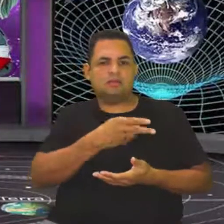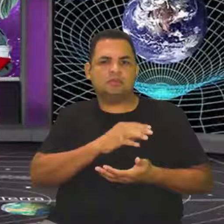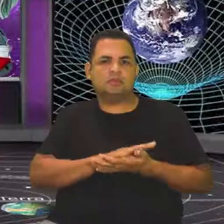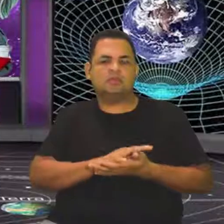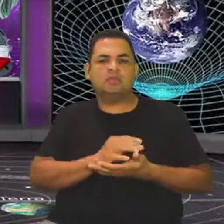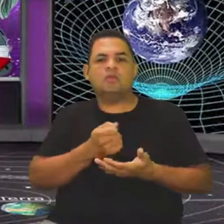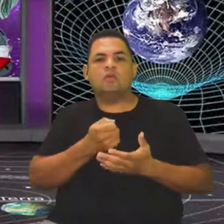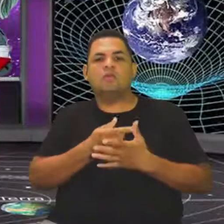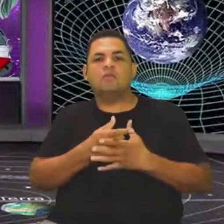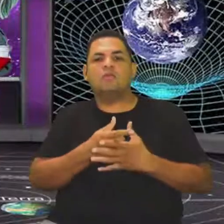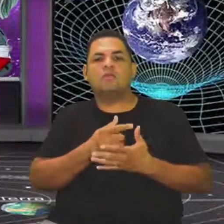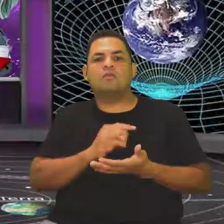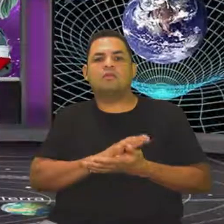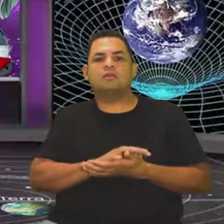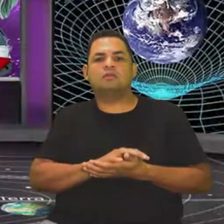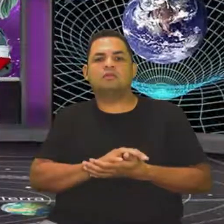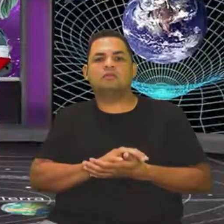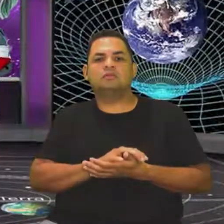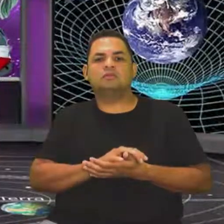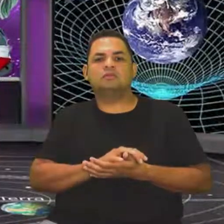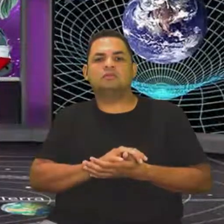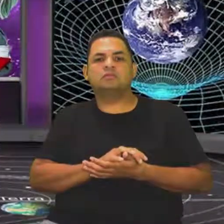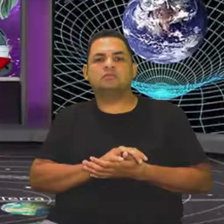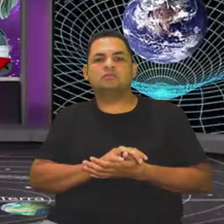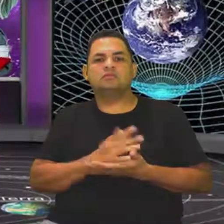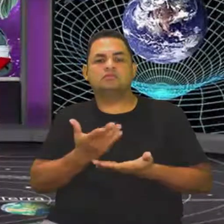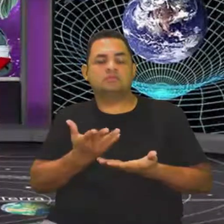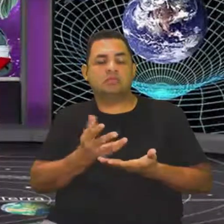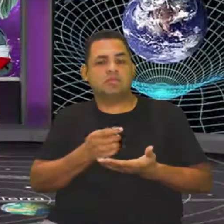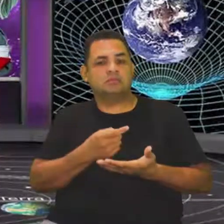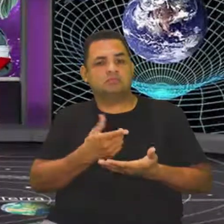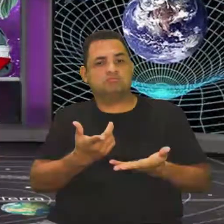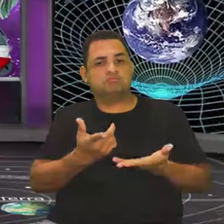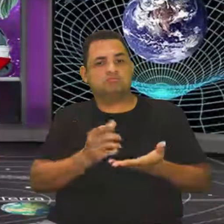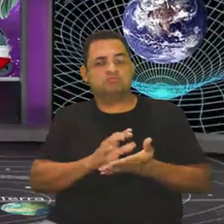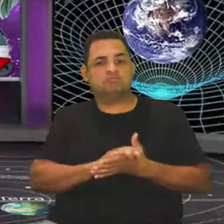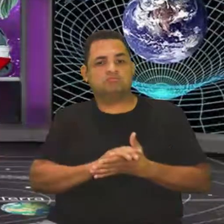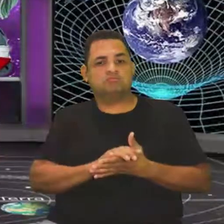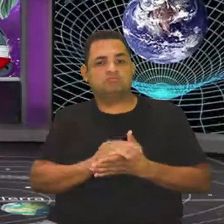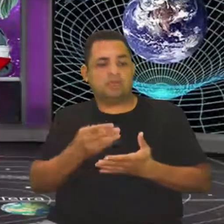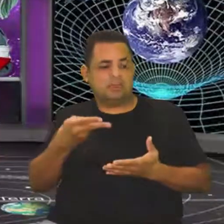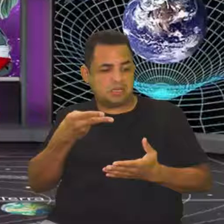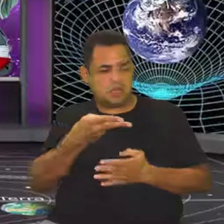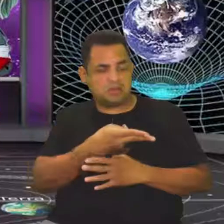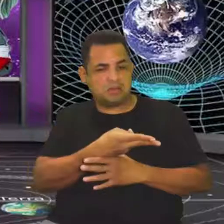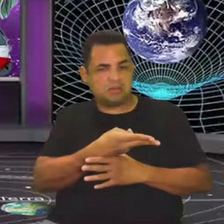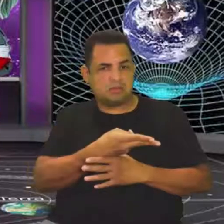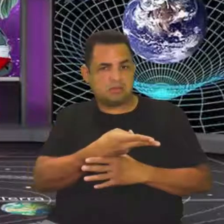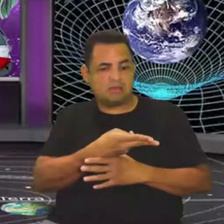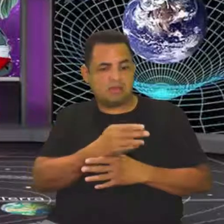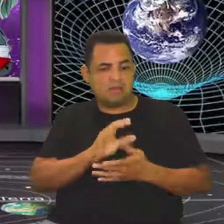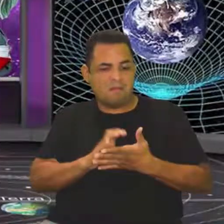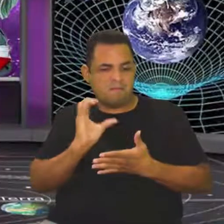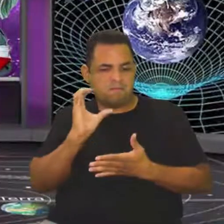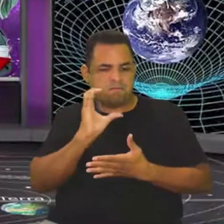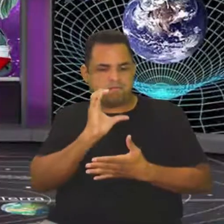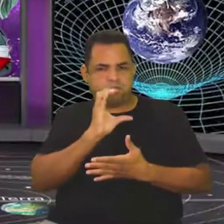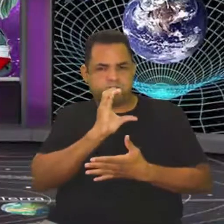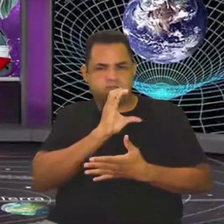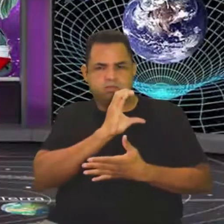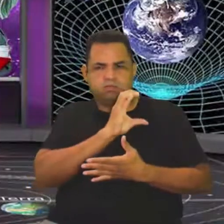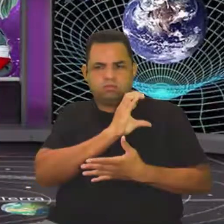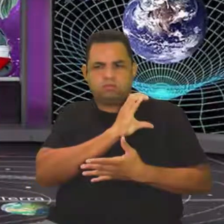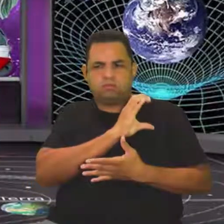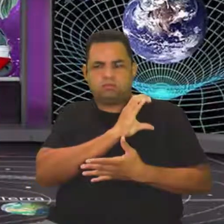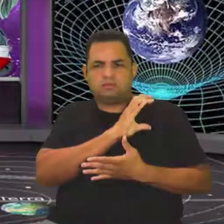comprei um e a procedência dele não era lá essas coisas, né? O que aconteceu? Eu coloquei e esquentou demais, esquentou